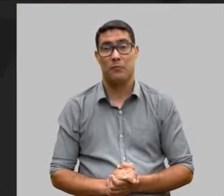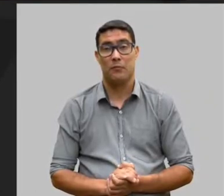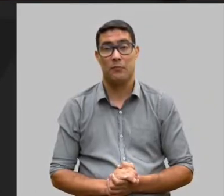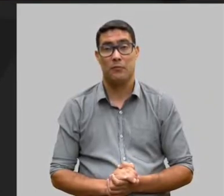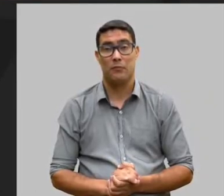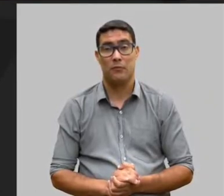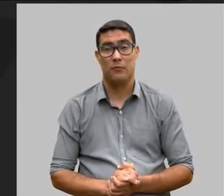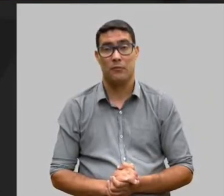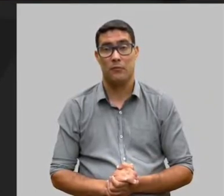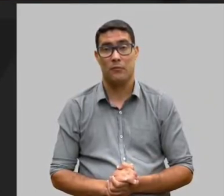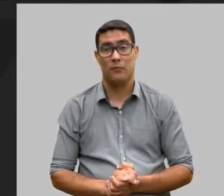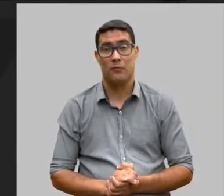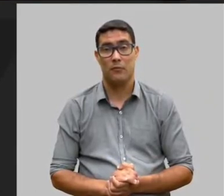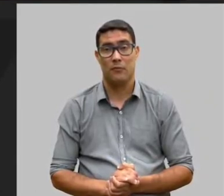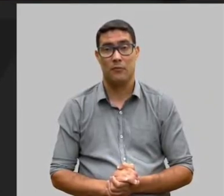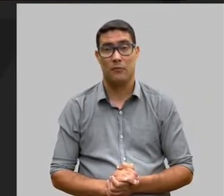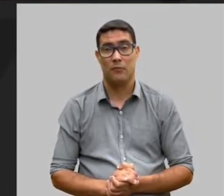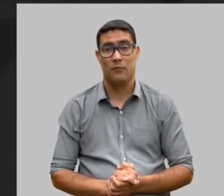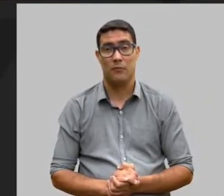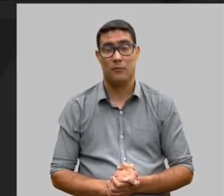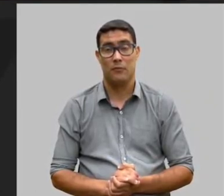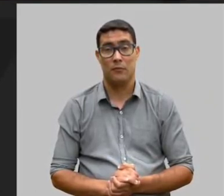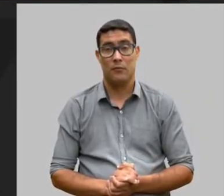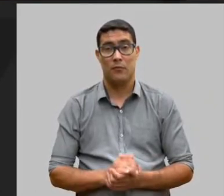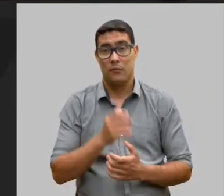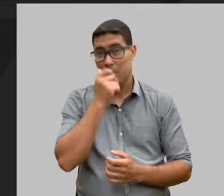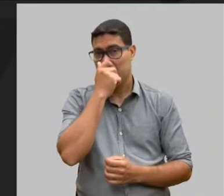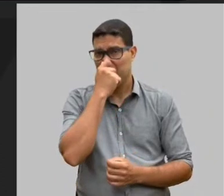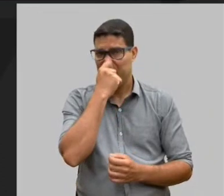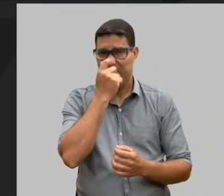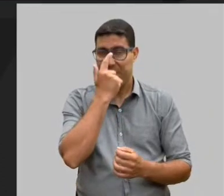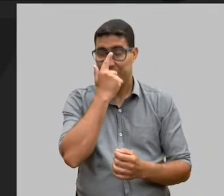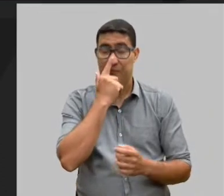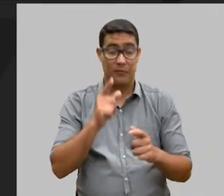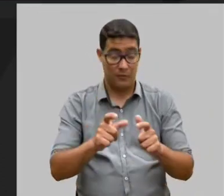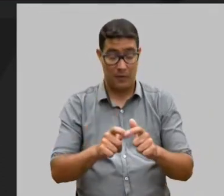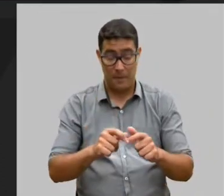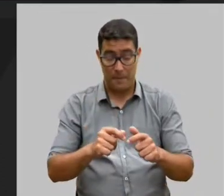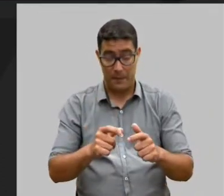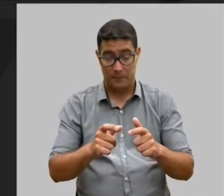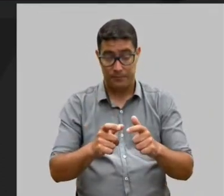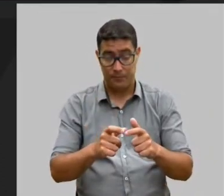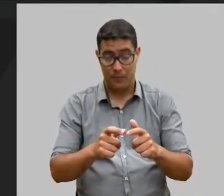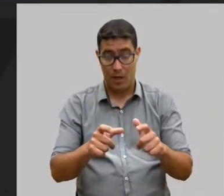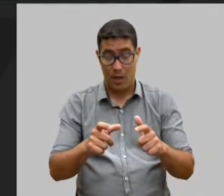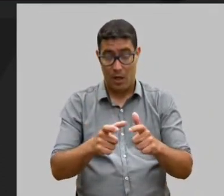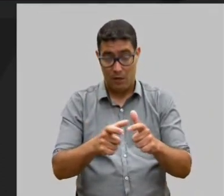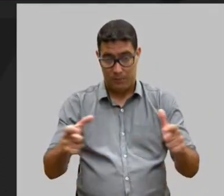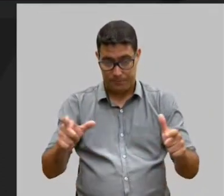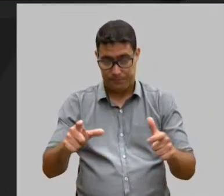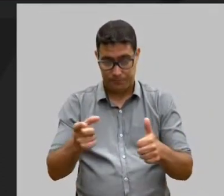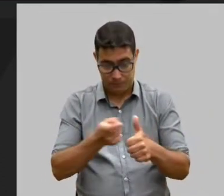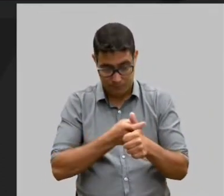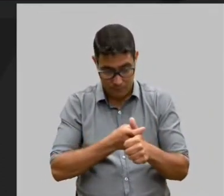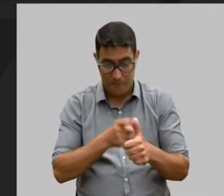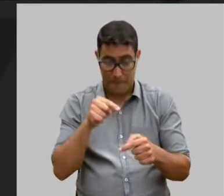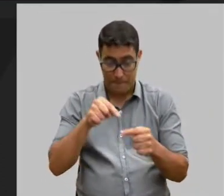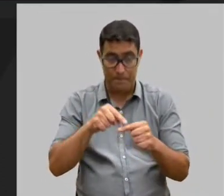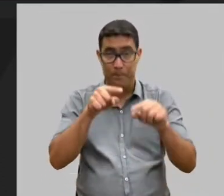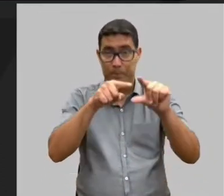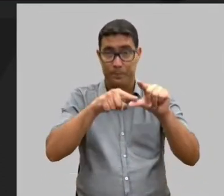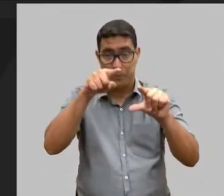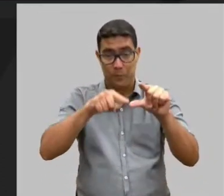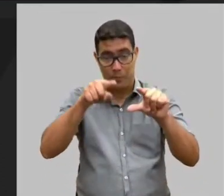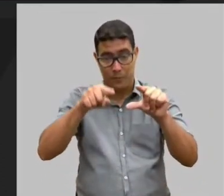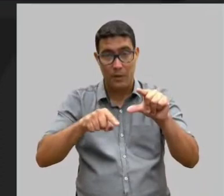374 né ah no caso da da evolução da dívida de novo aqui né em termos percentuais no gráfico seguinte por